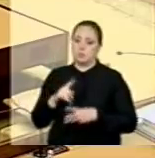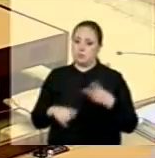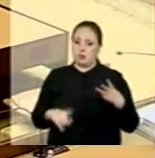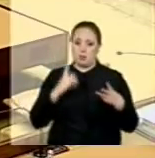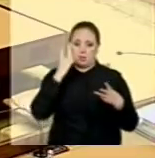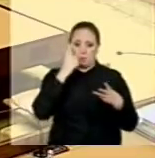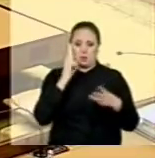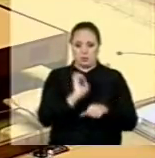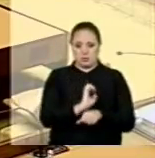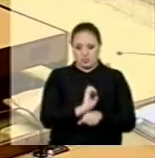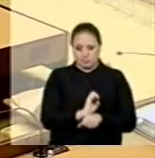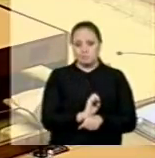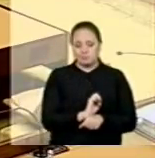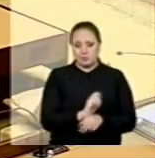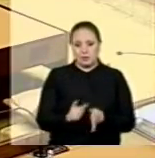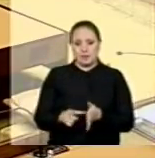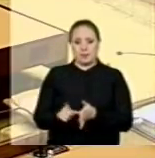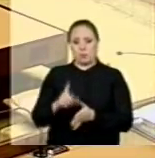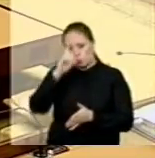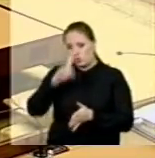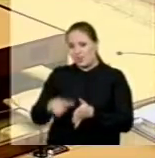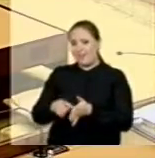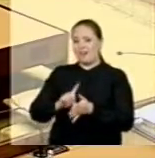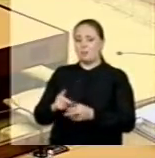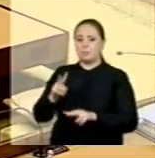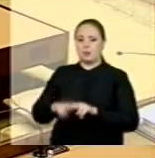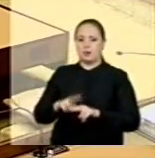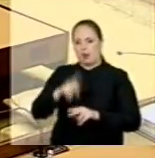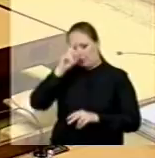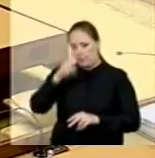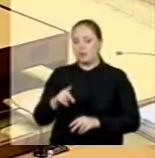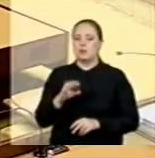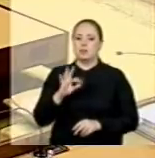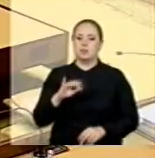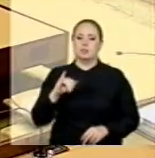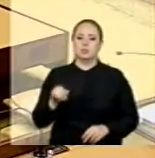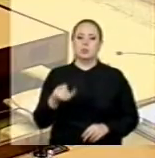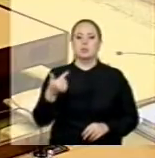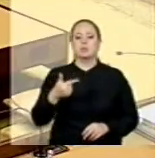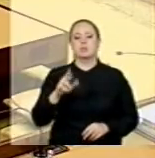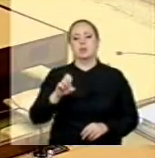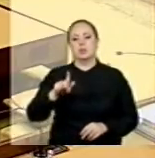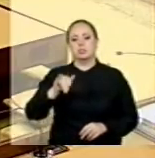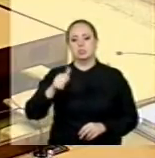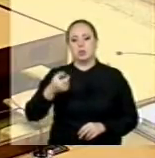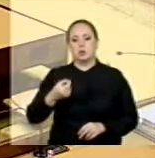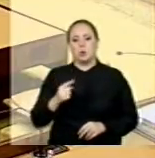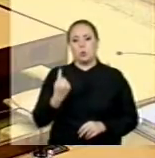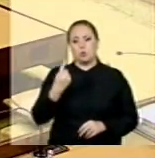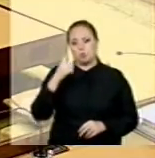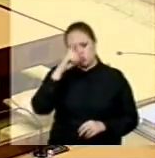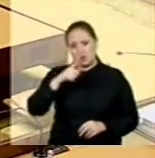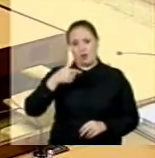deputados estaduais, que havia sido decretada pelo Tribunal Regional Federal da 2ª Região no dia anterior, e